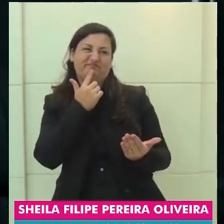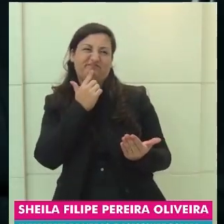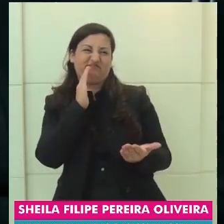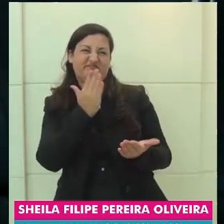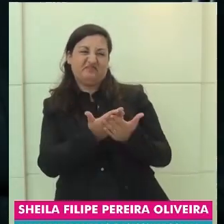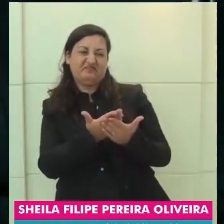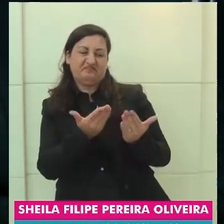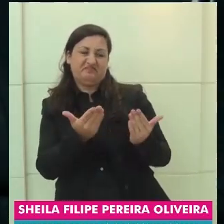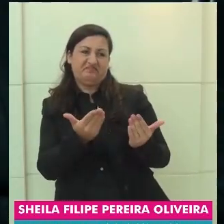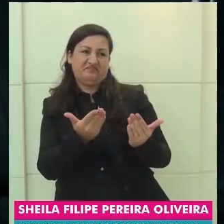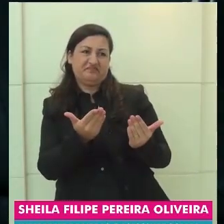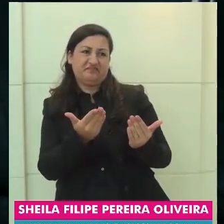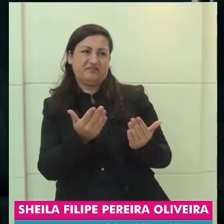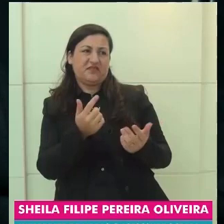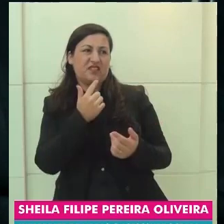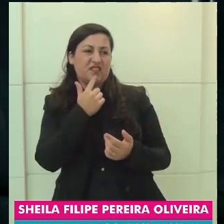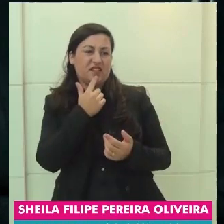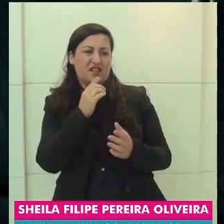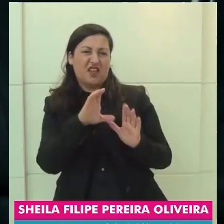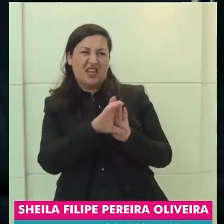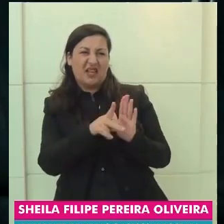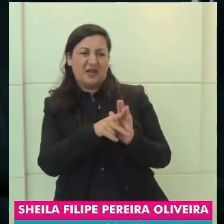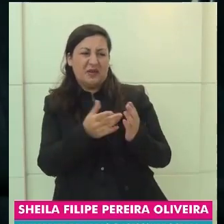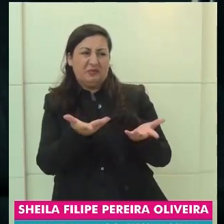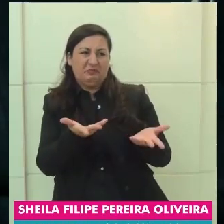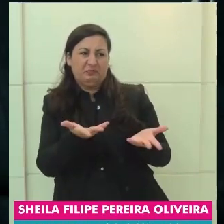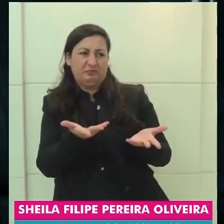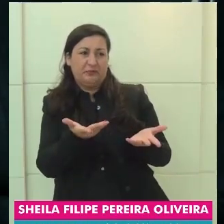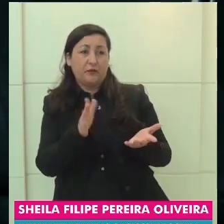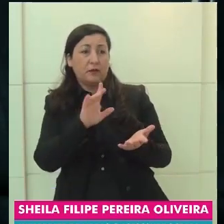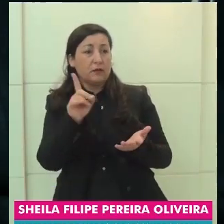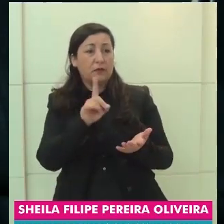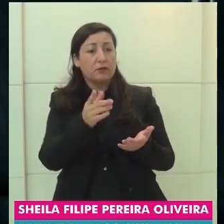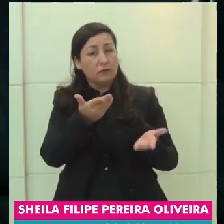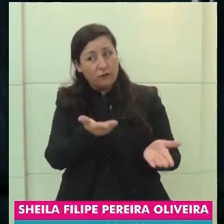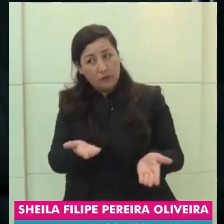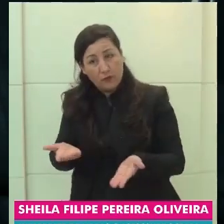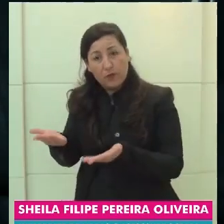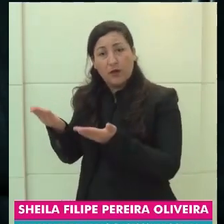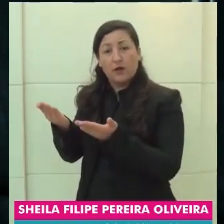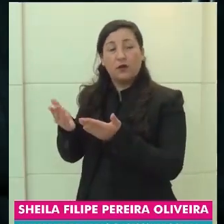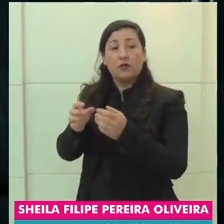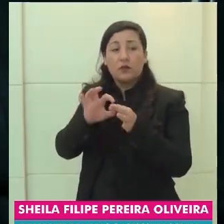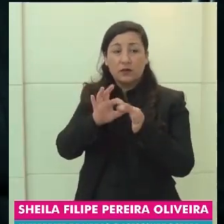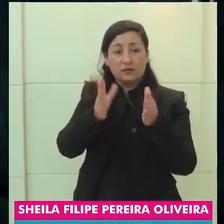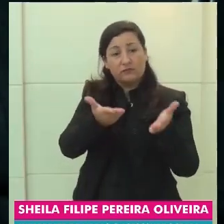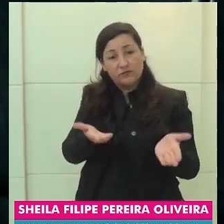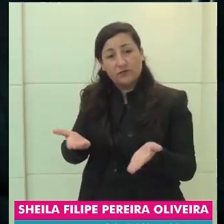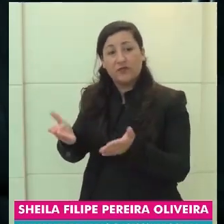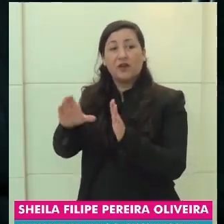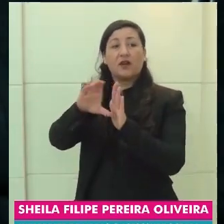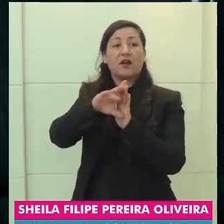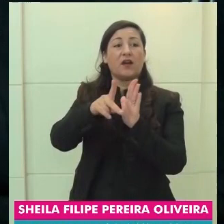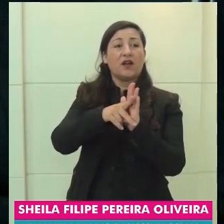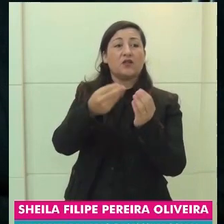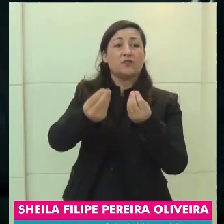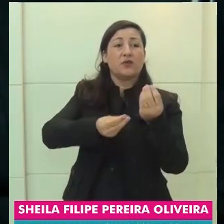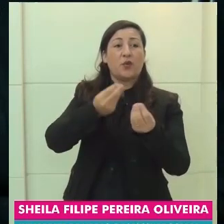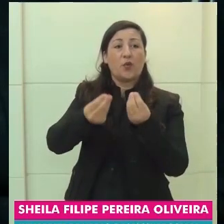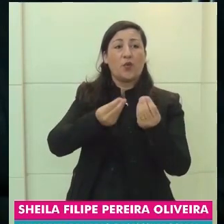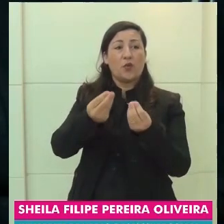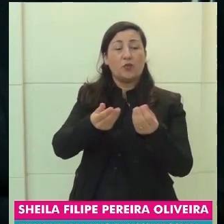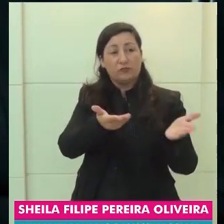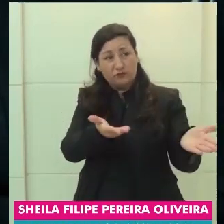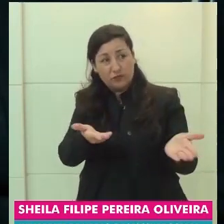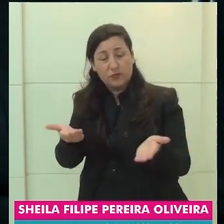sendo feito, mas a gente deixou a escola aberta para a comunidade. Vamos lá, vejo as necessidades que a gente tem. A gente tem conseguido